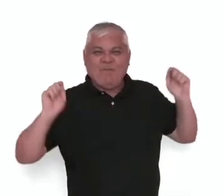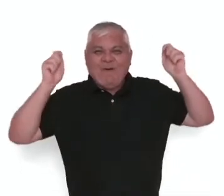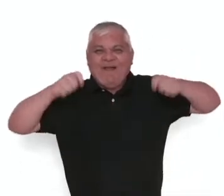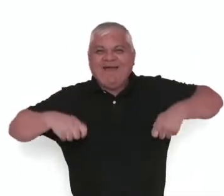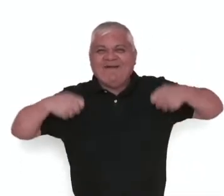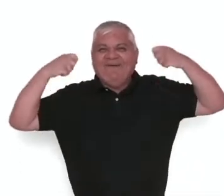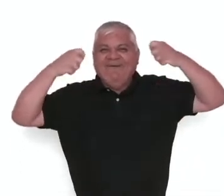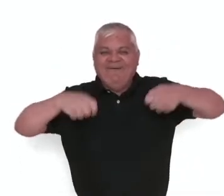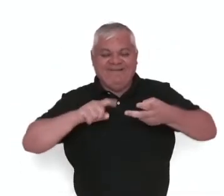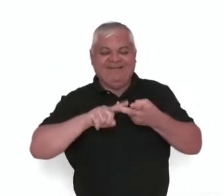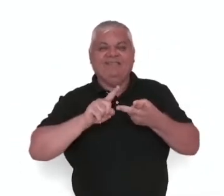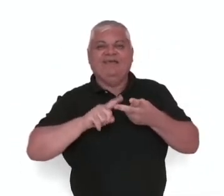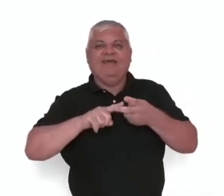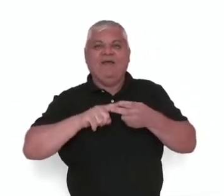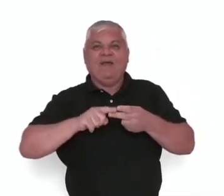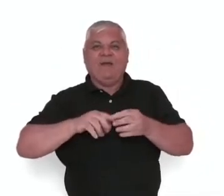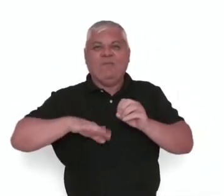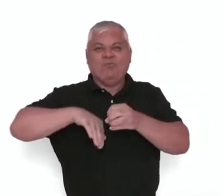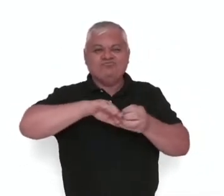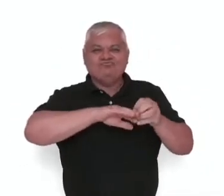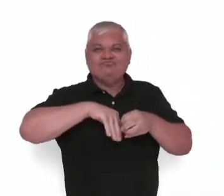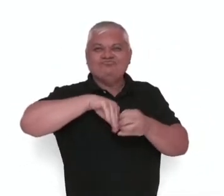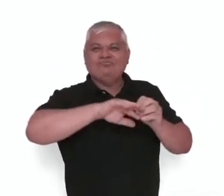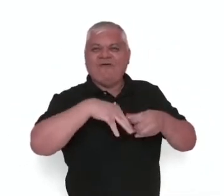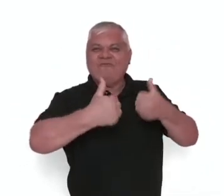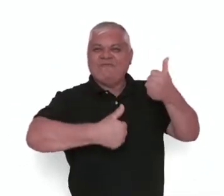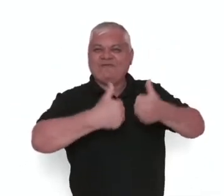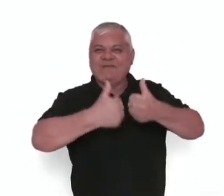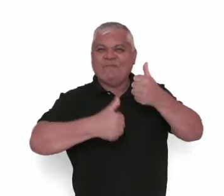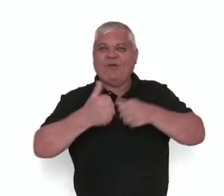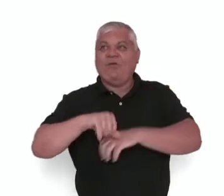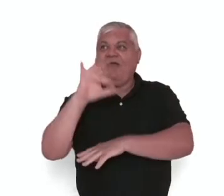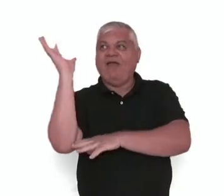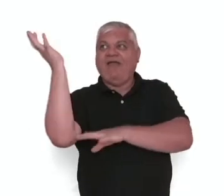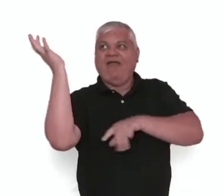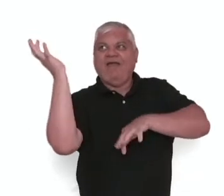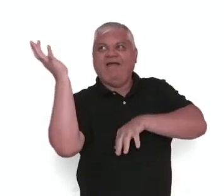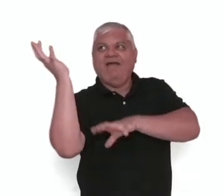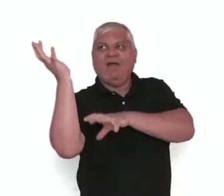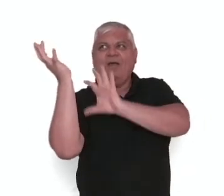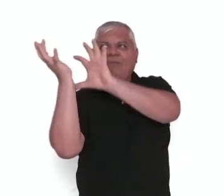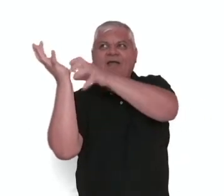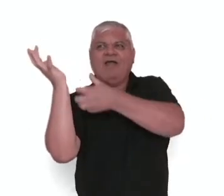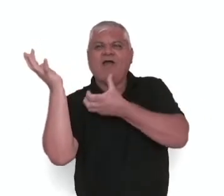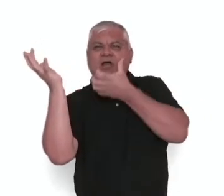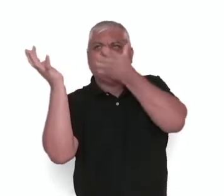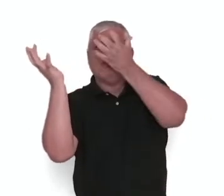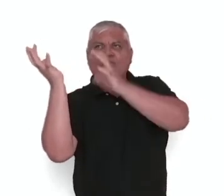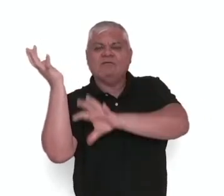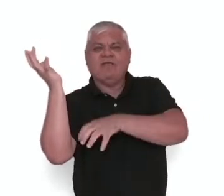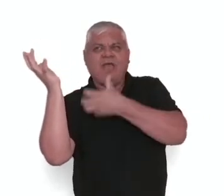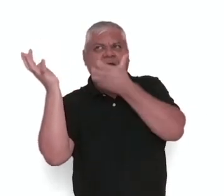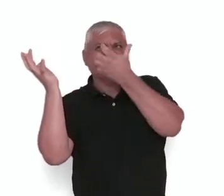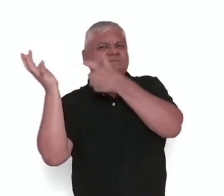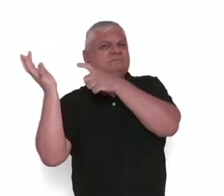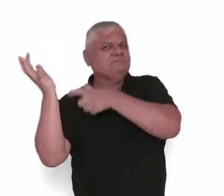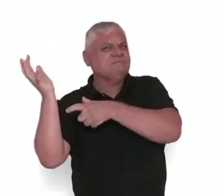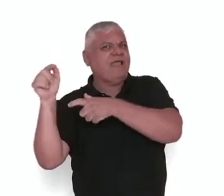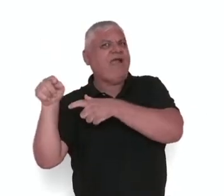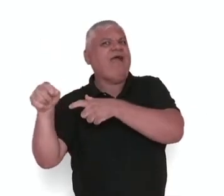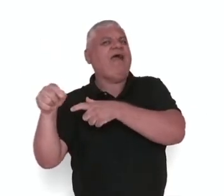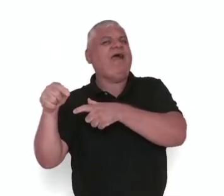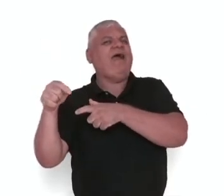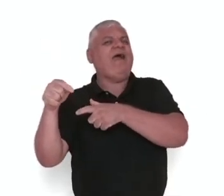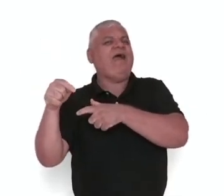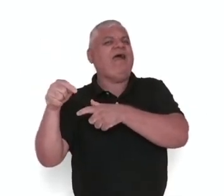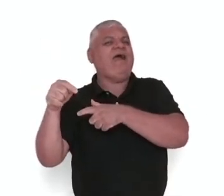bola, né? Então pegava frutas no pé, opa! Se ele pegava frutas no pé, será que o ambiente